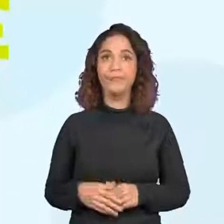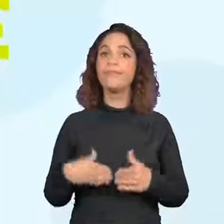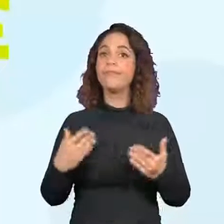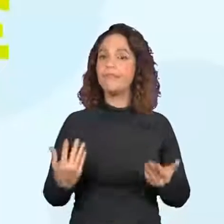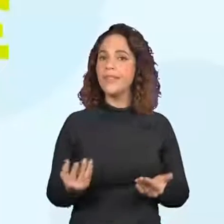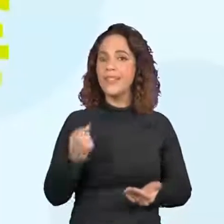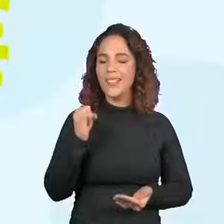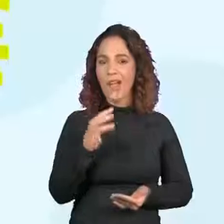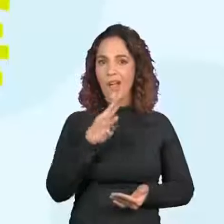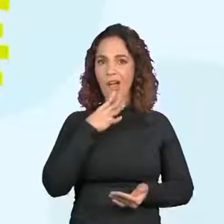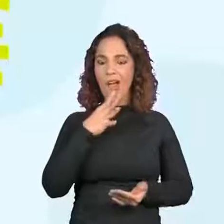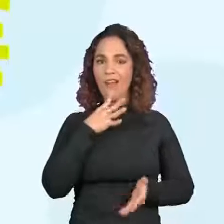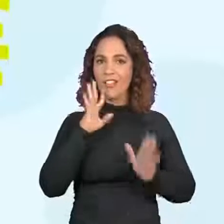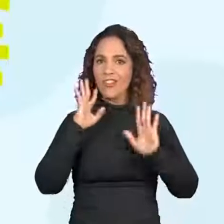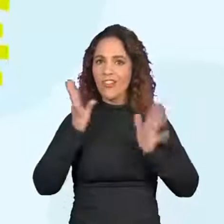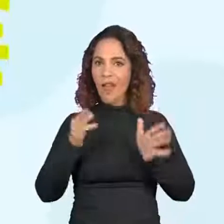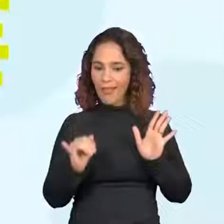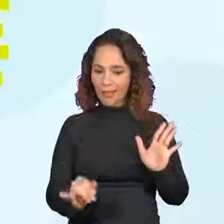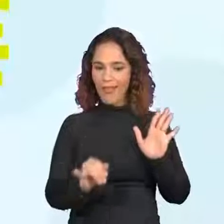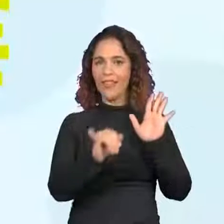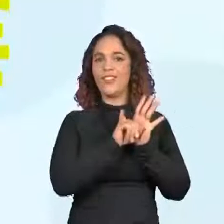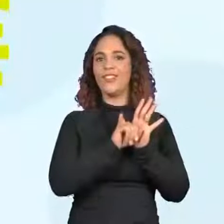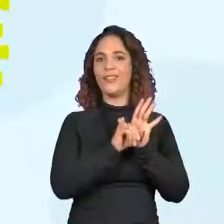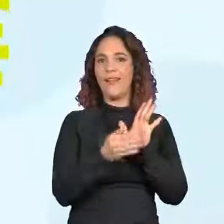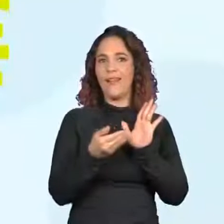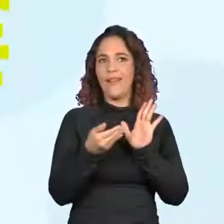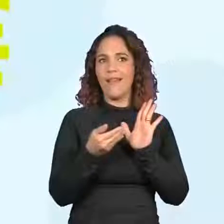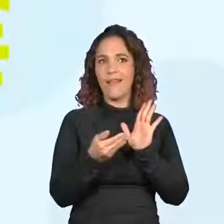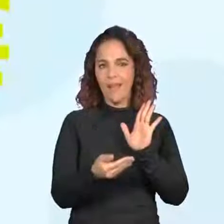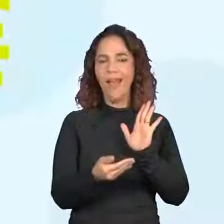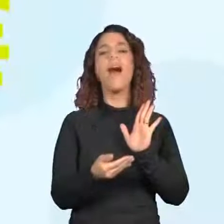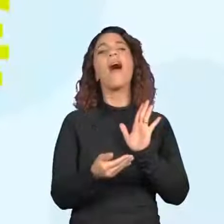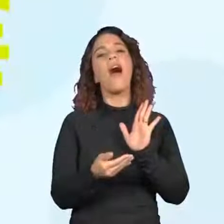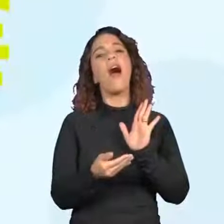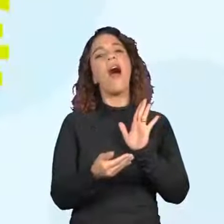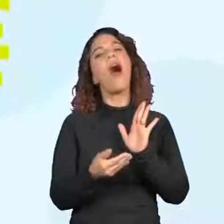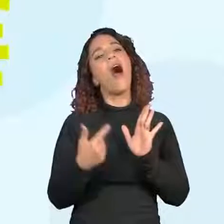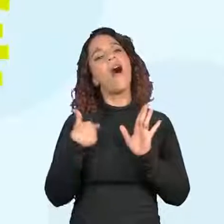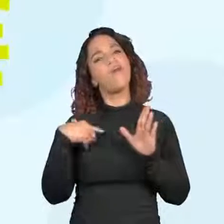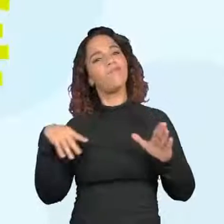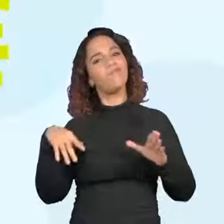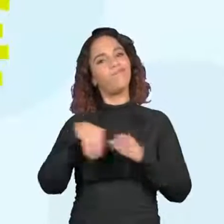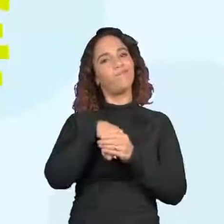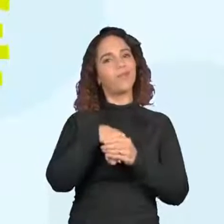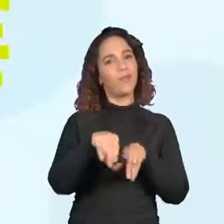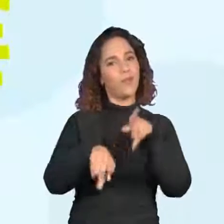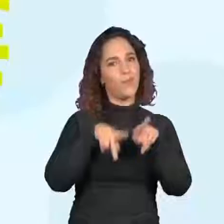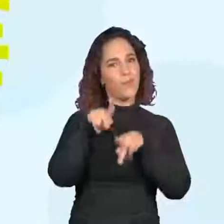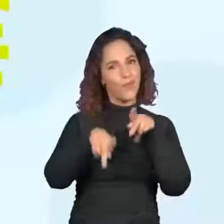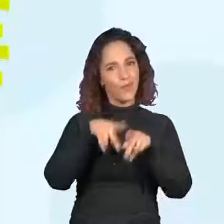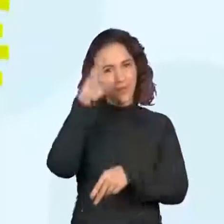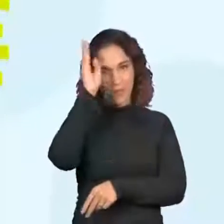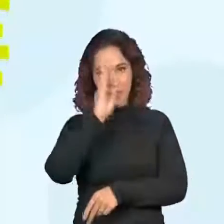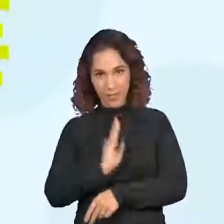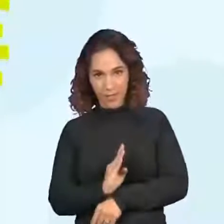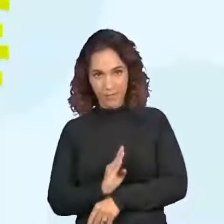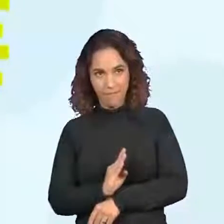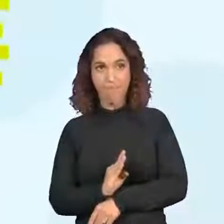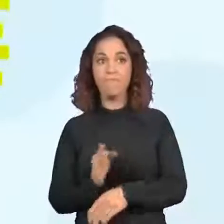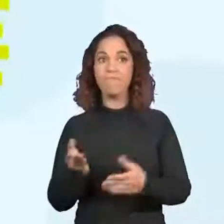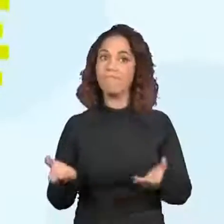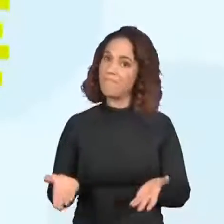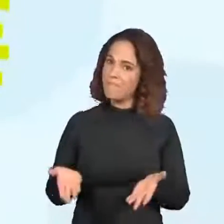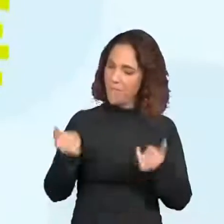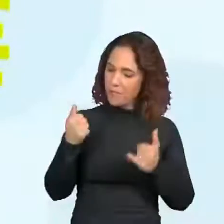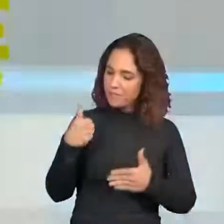a nossa identidade enquanto povo brasileiro. Então, vamos aos